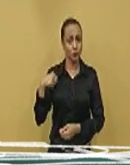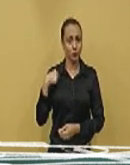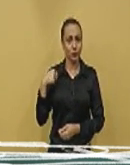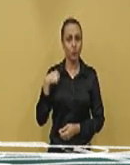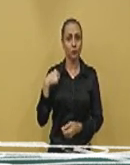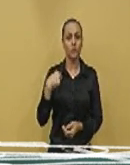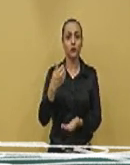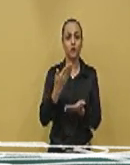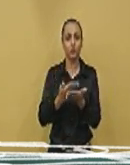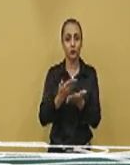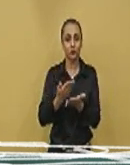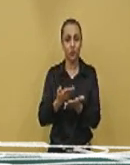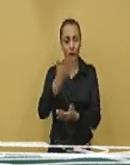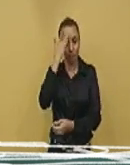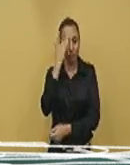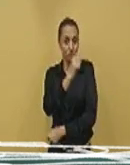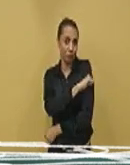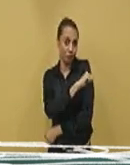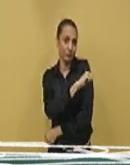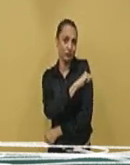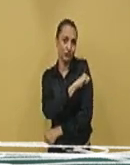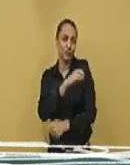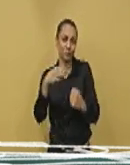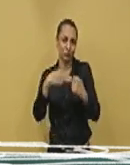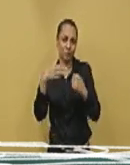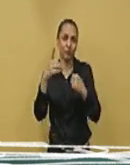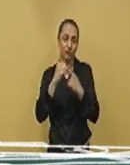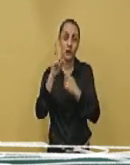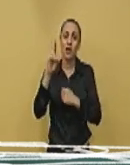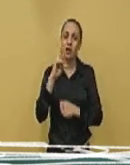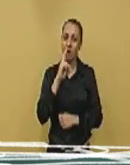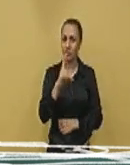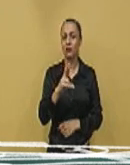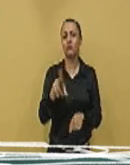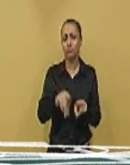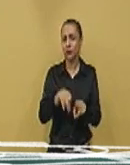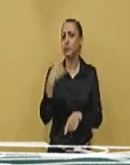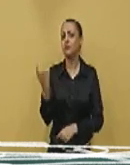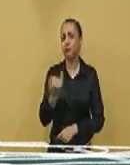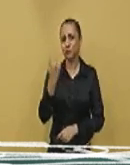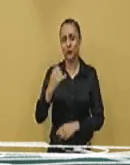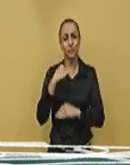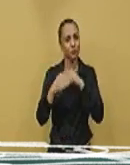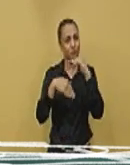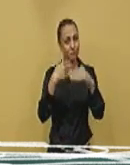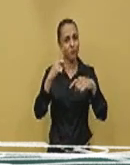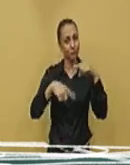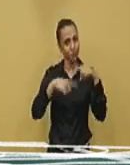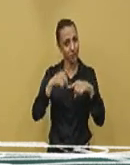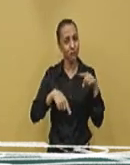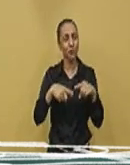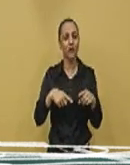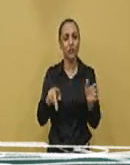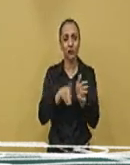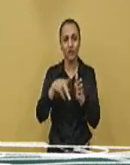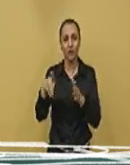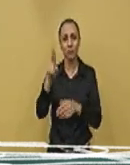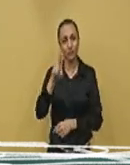estudantes de pós-graduação. Isso é uma outra alternativa também muito importante que nós podemos acionar e desenvolver como uma política da própria